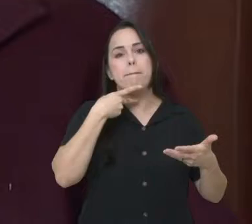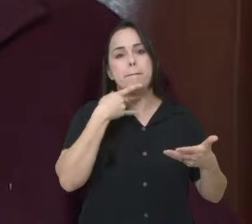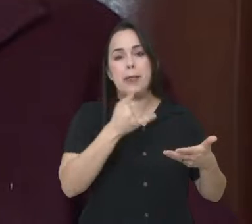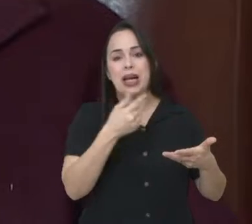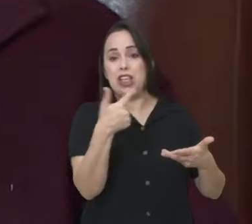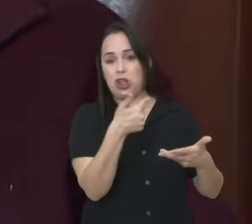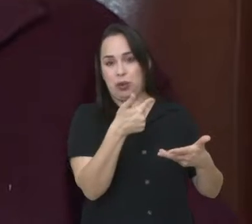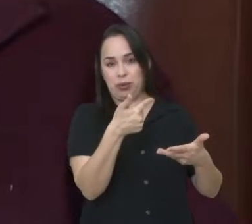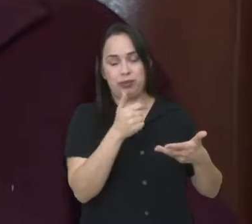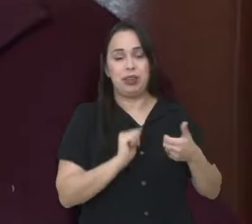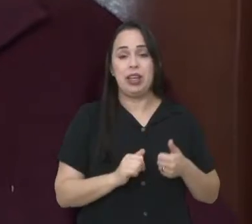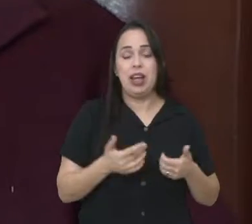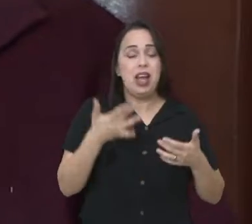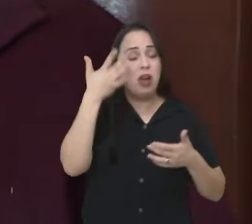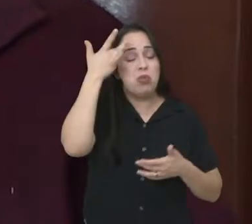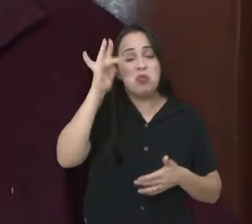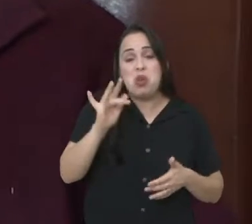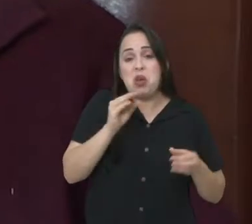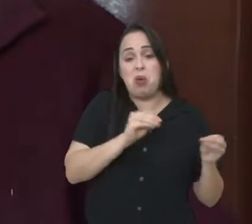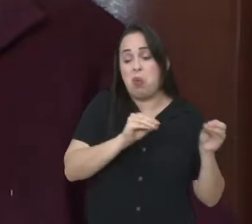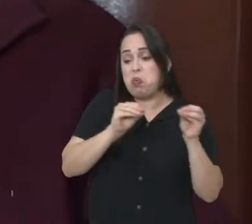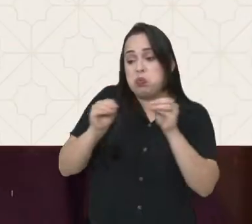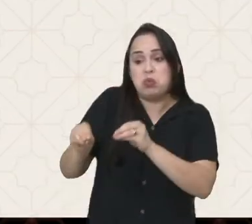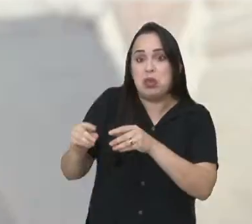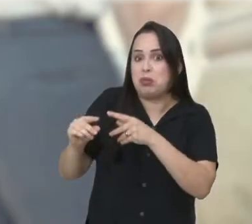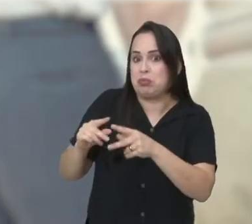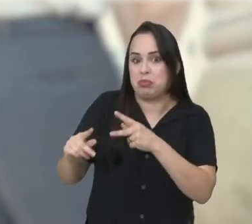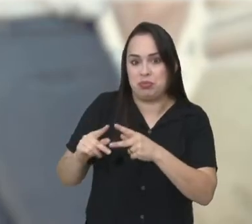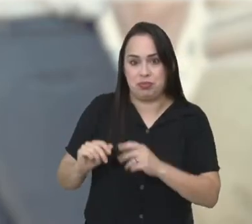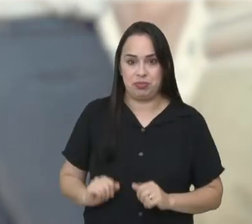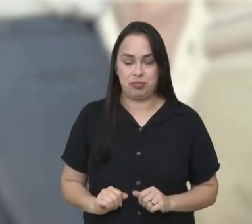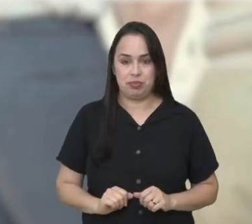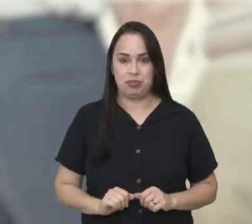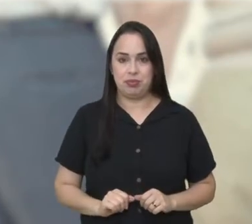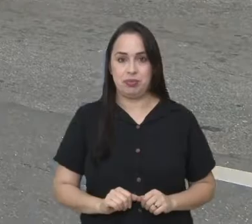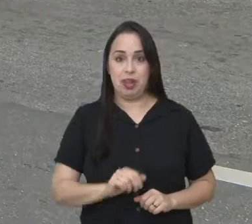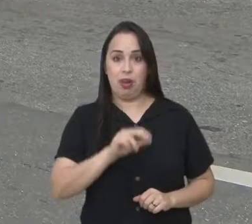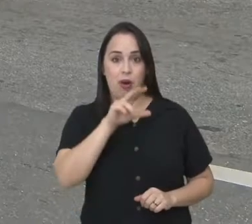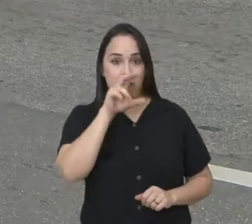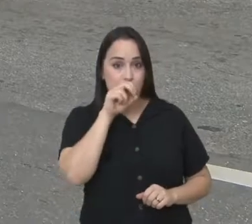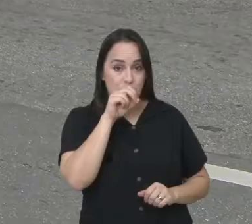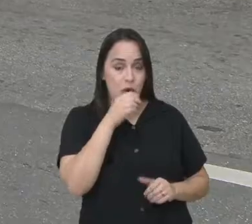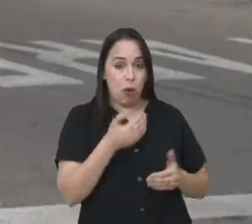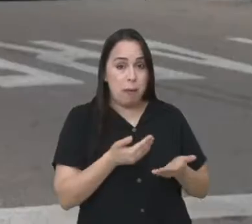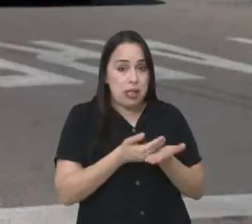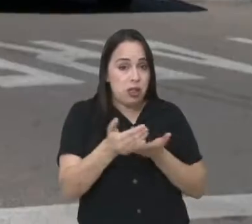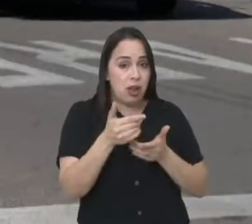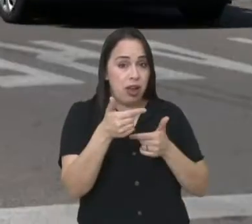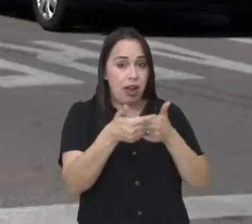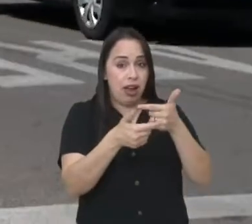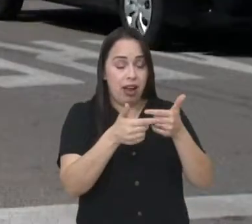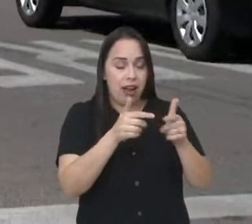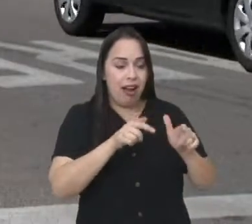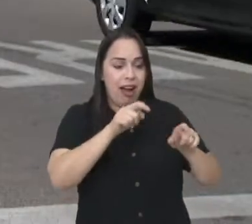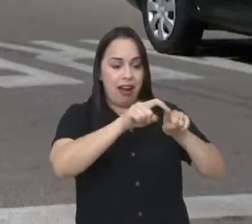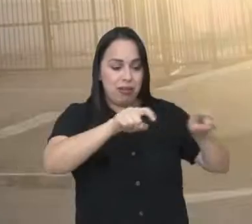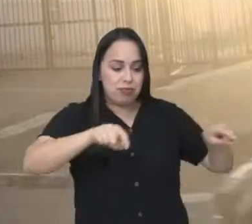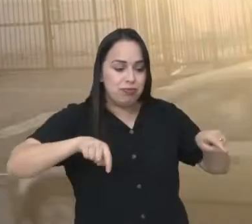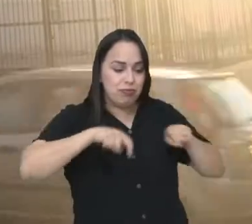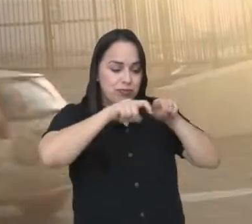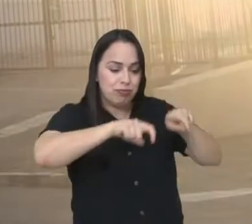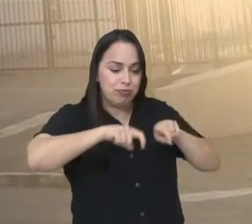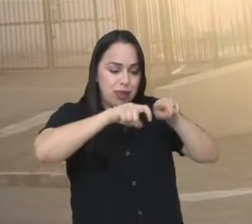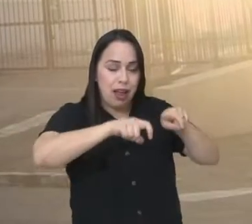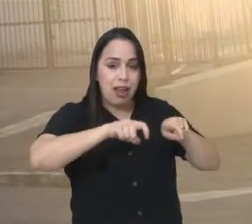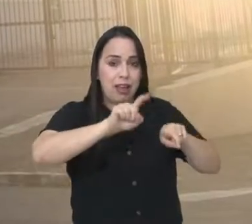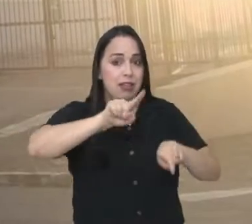sei como foi, mas vieram parar aqui em São José. O avô começou com uma chácara, depois comprou mais 2 e